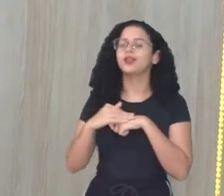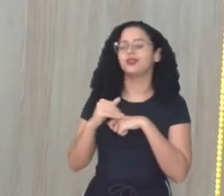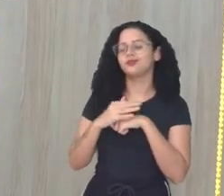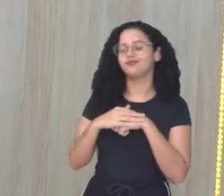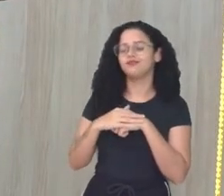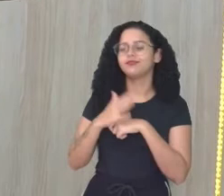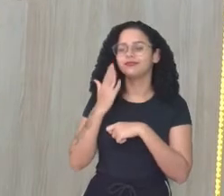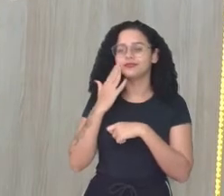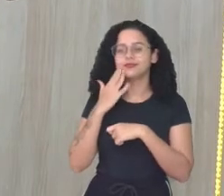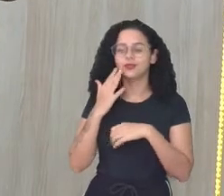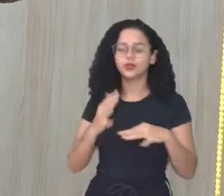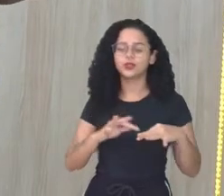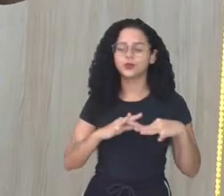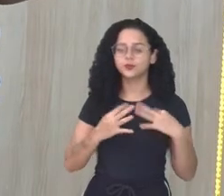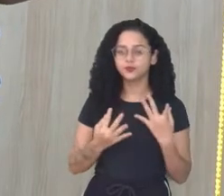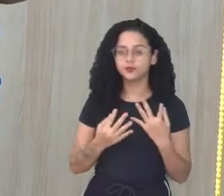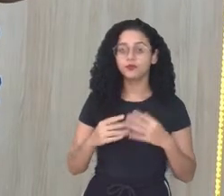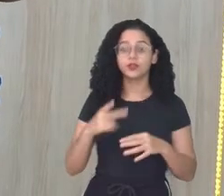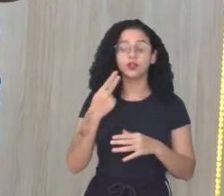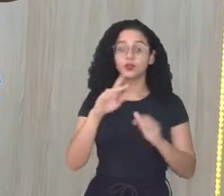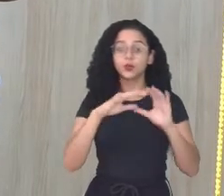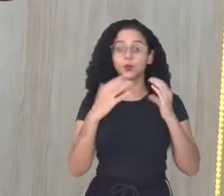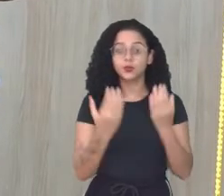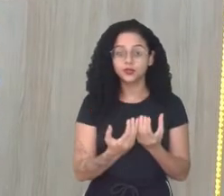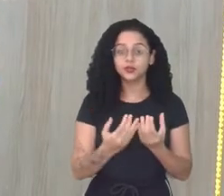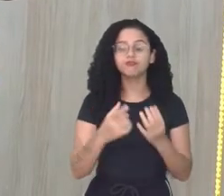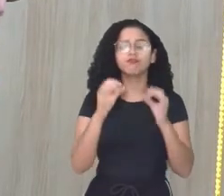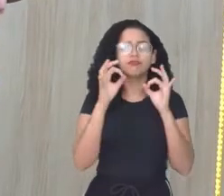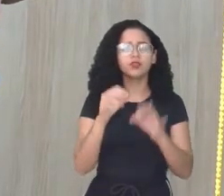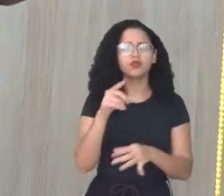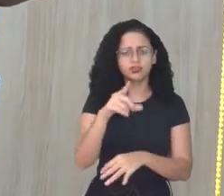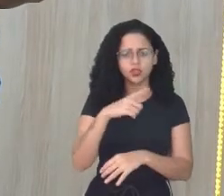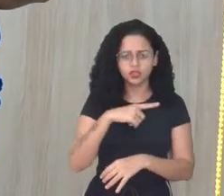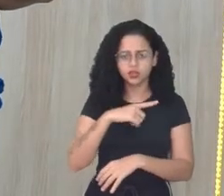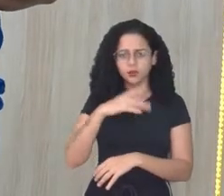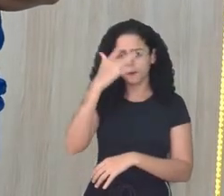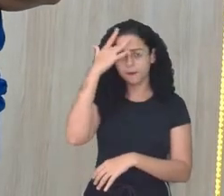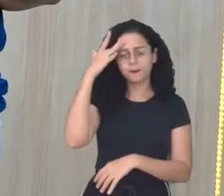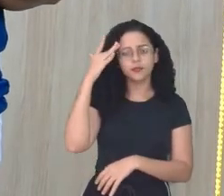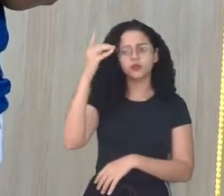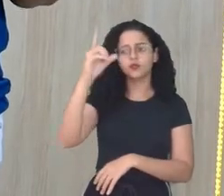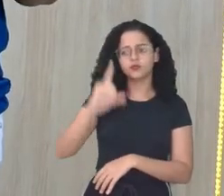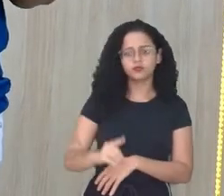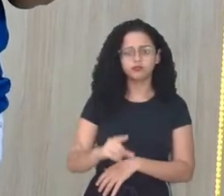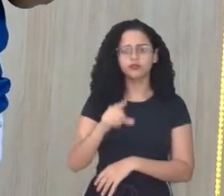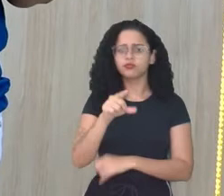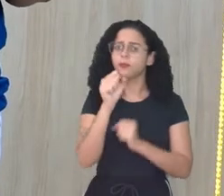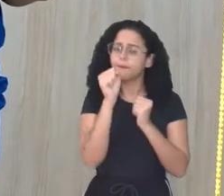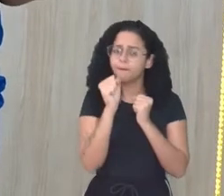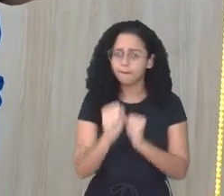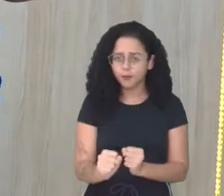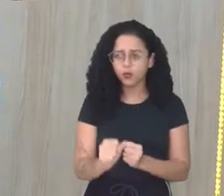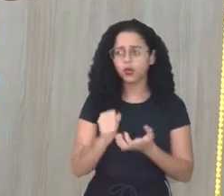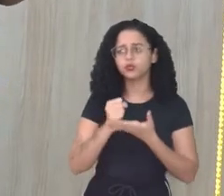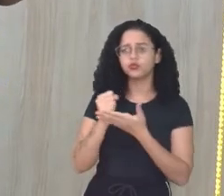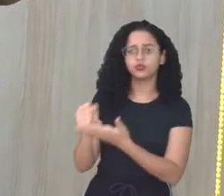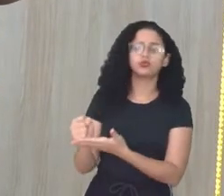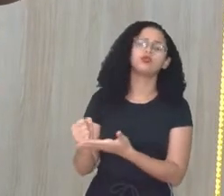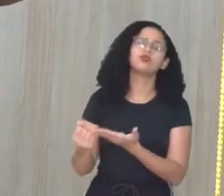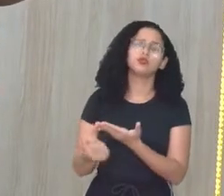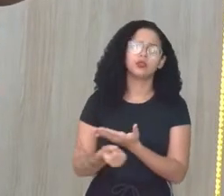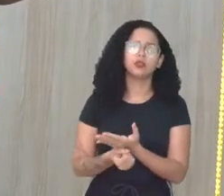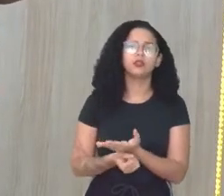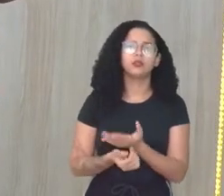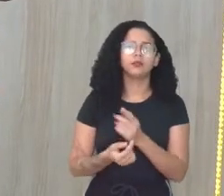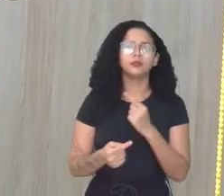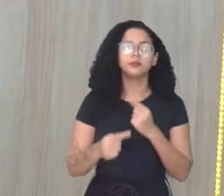sua comunidade, com certeza que vocês têm pessoas com deficiência e que você pode ajudar,